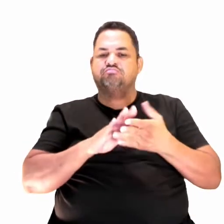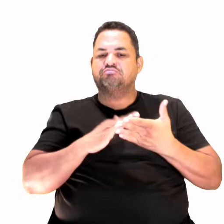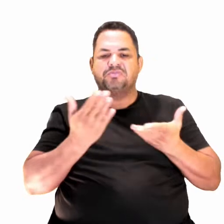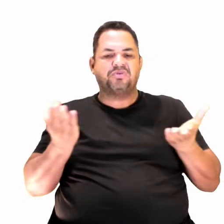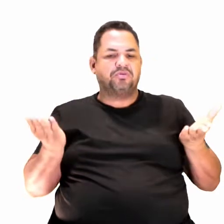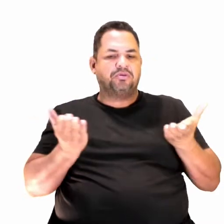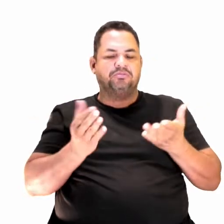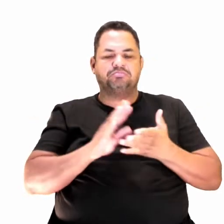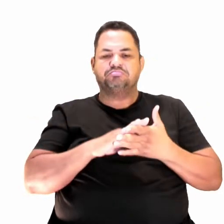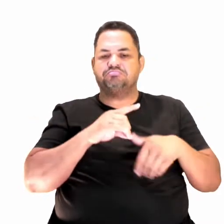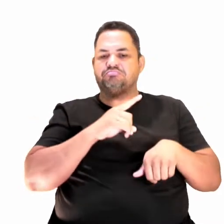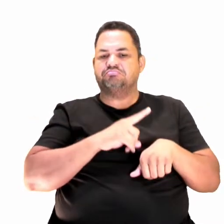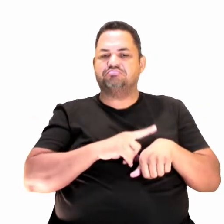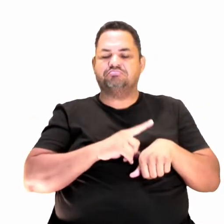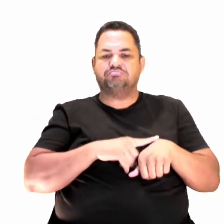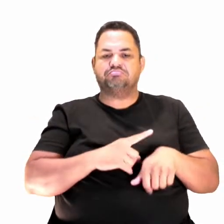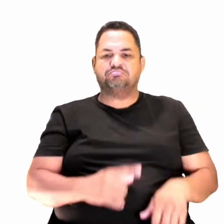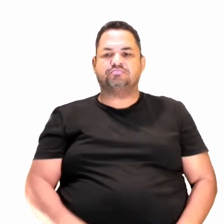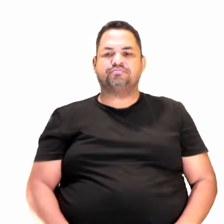momento,